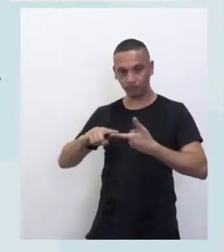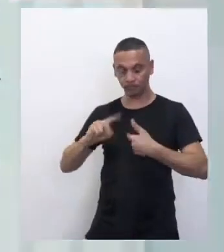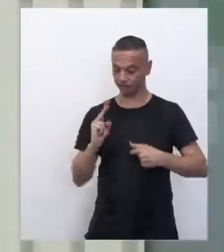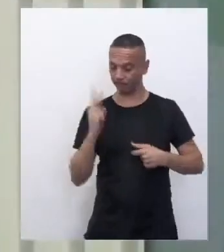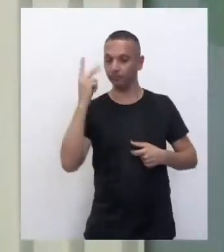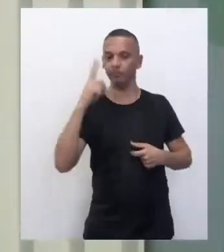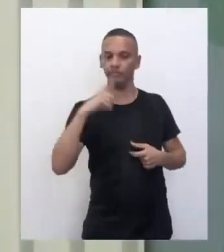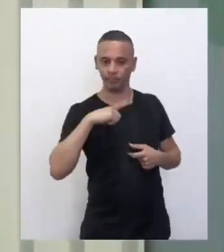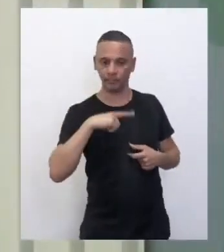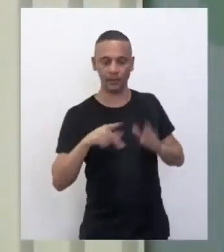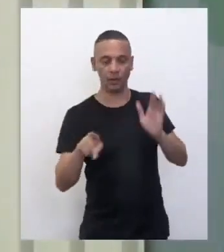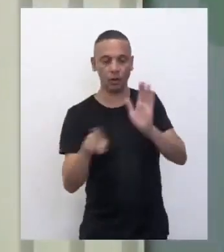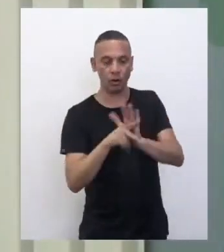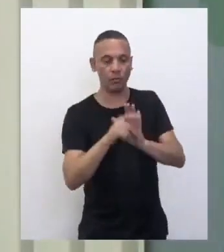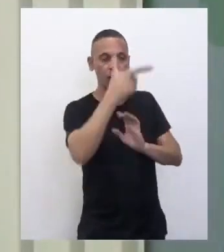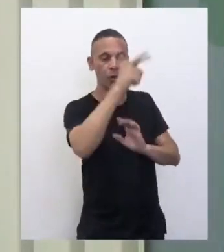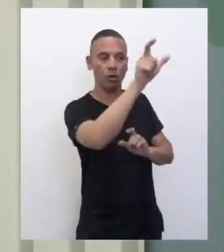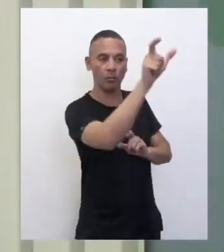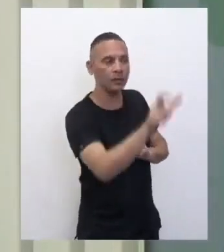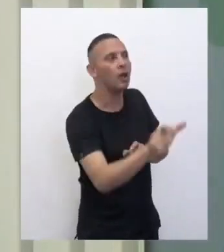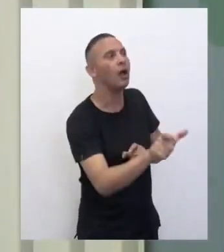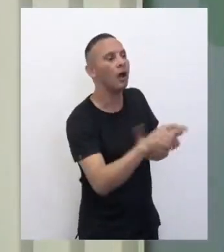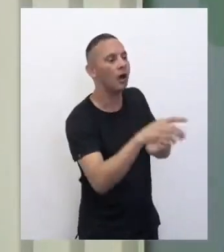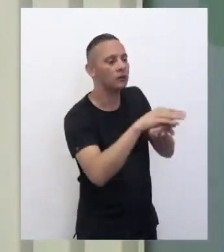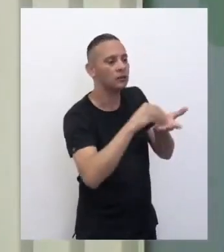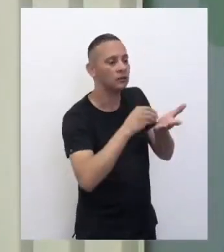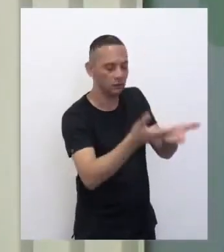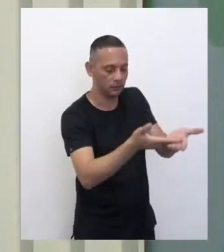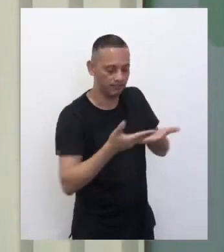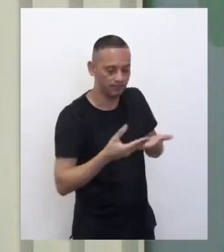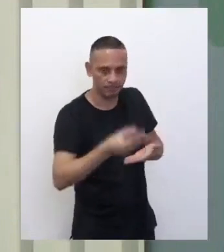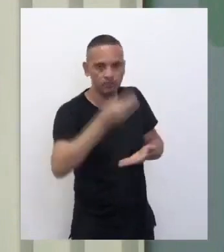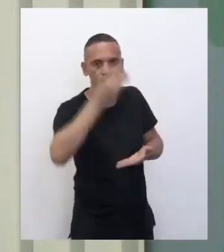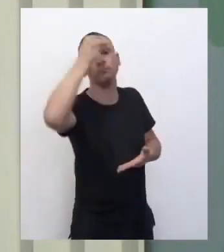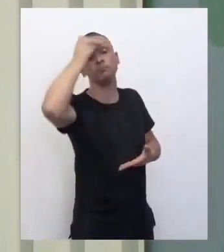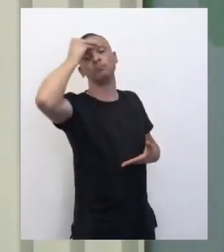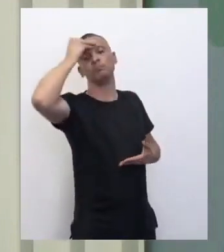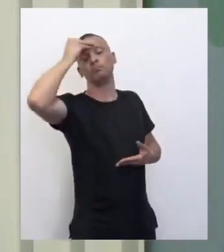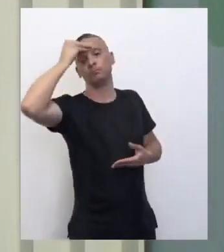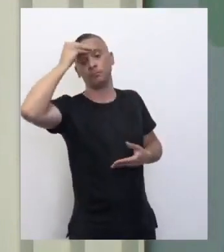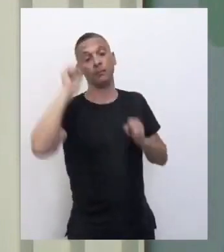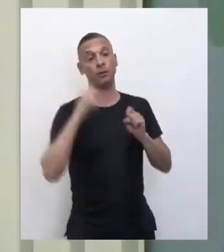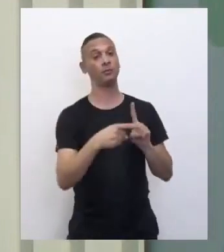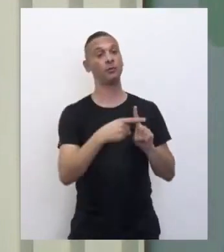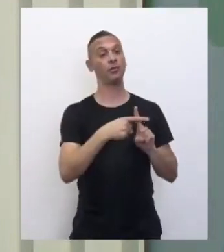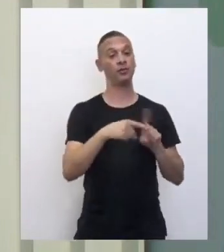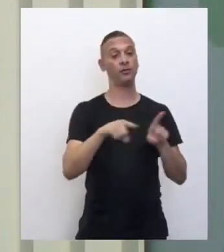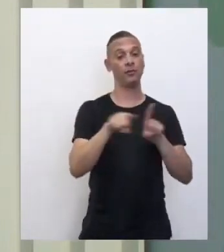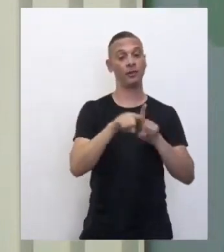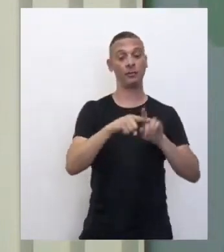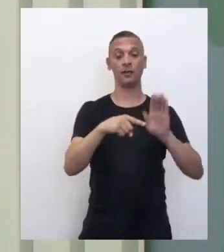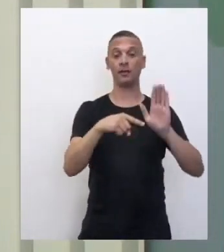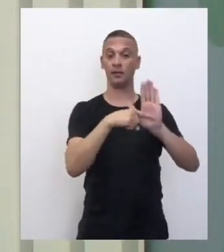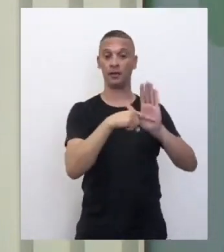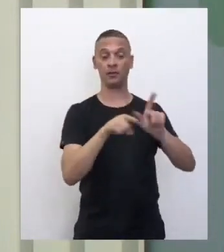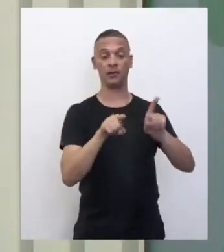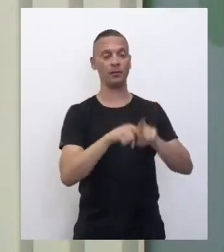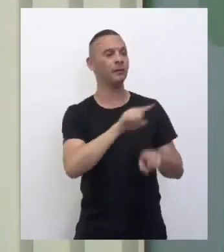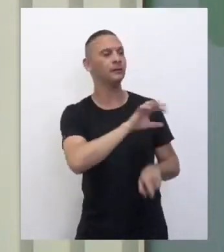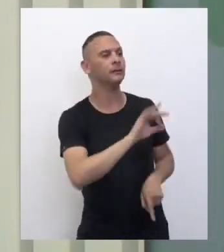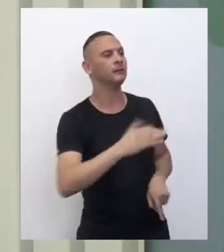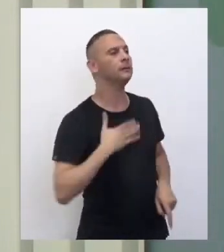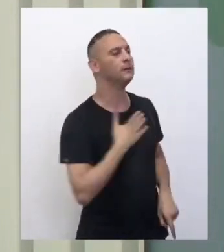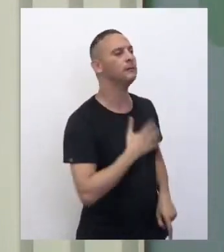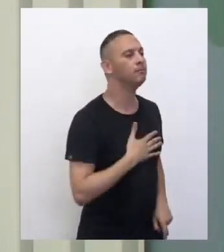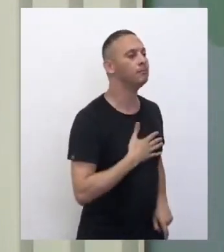foram construídos a partir do que os outros me ofereceram. Seja de maneira positiva, eu ter experimentado aquilo e ter achado ótimo, ou o